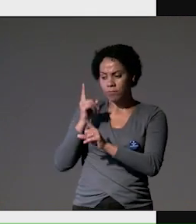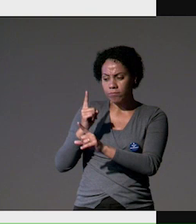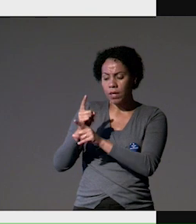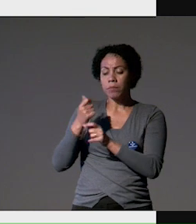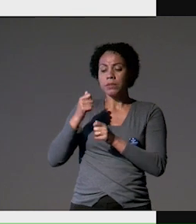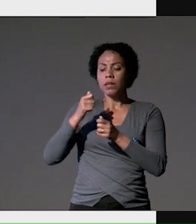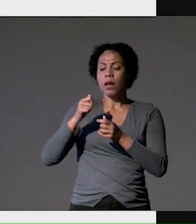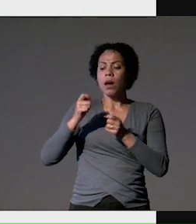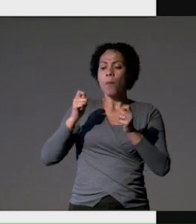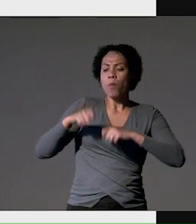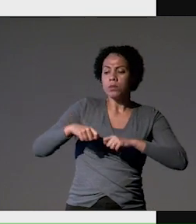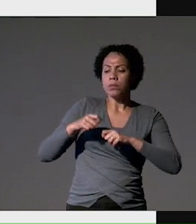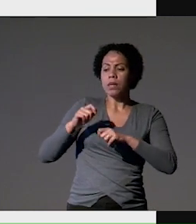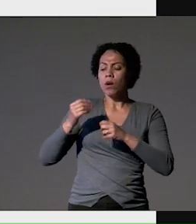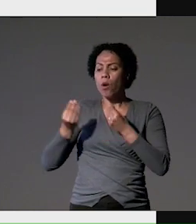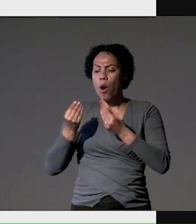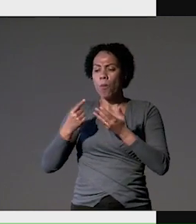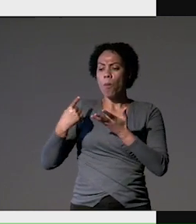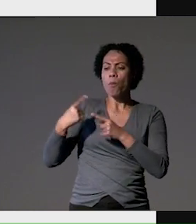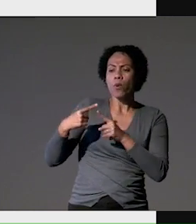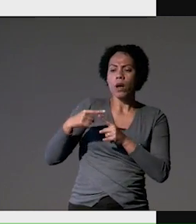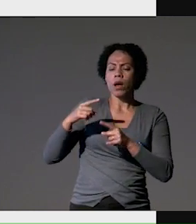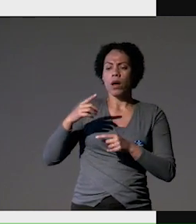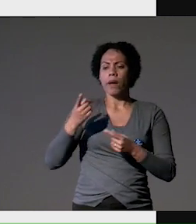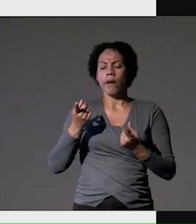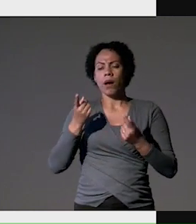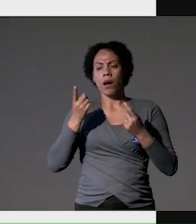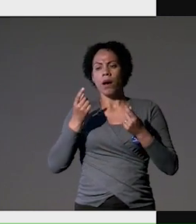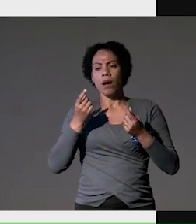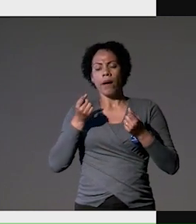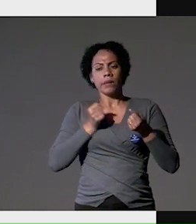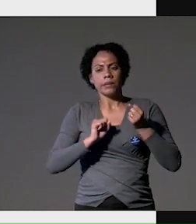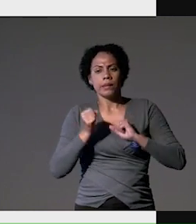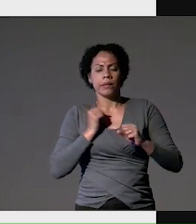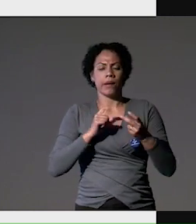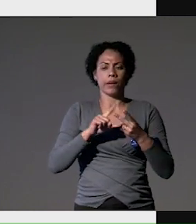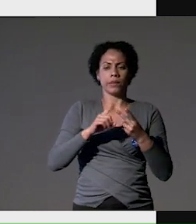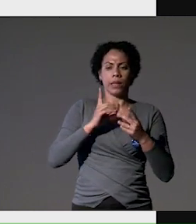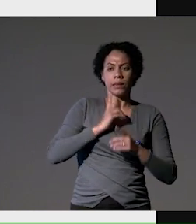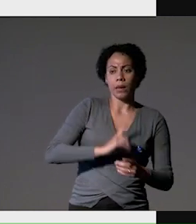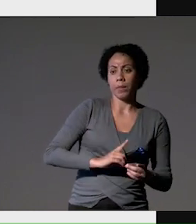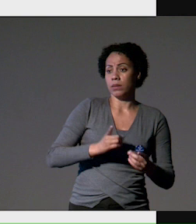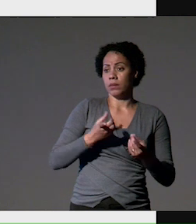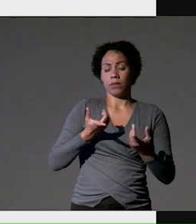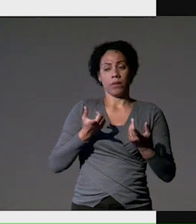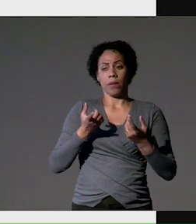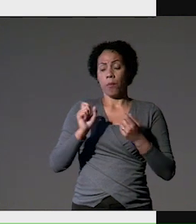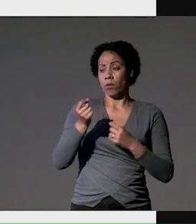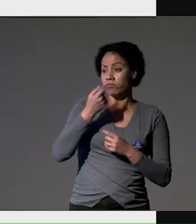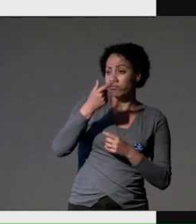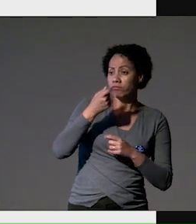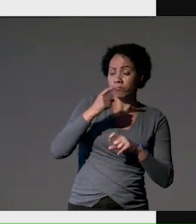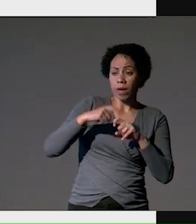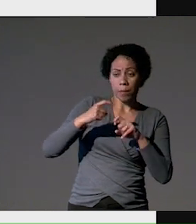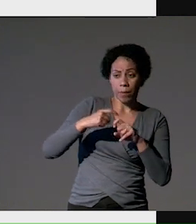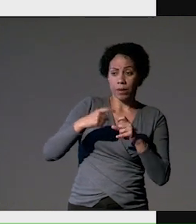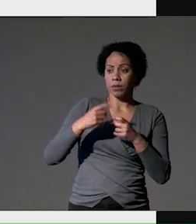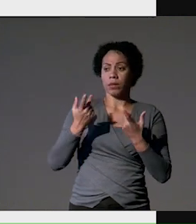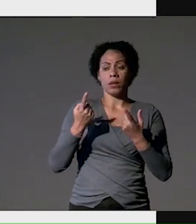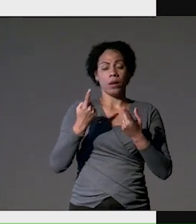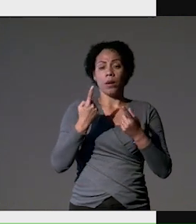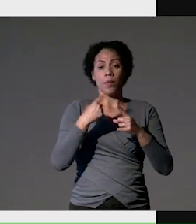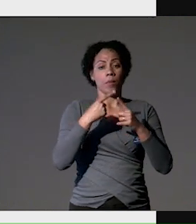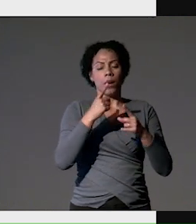várias possibilidades de alteração. Ansiedade, depressão se caracterizam por mudança no sono, medicamentos, é muito comum o uso de